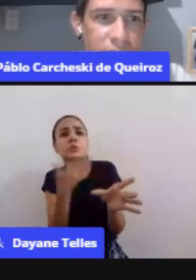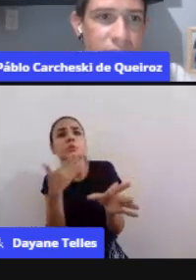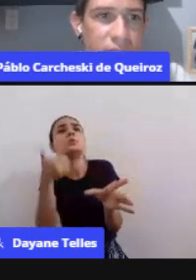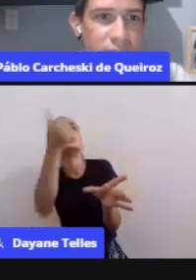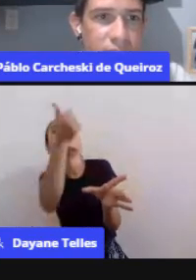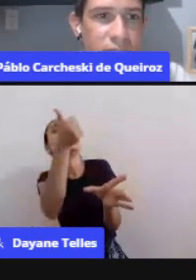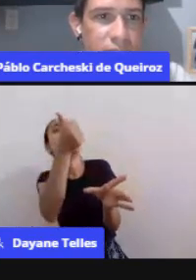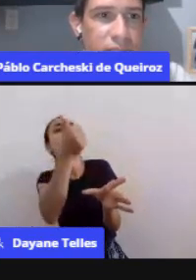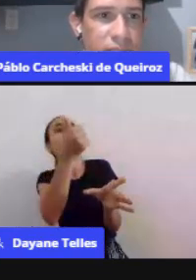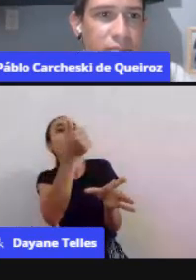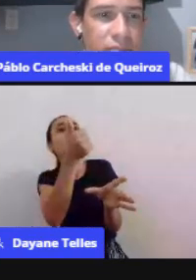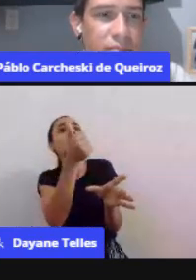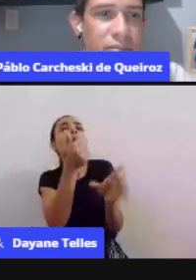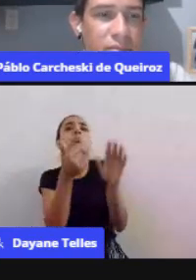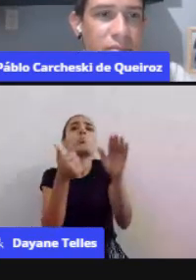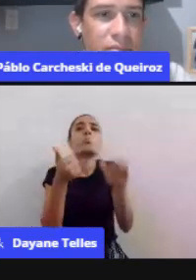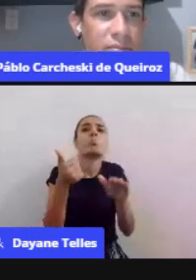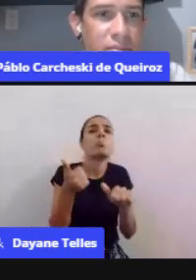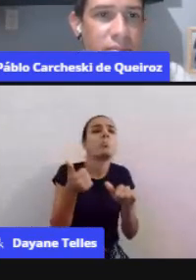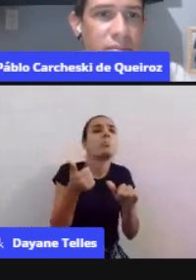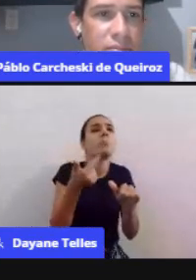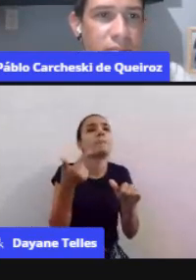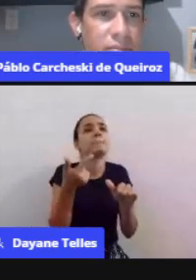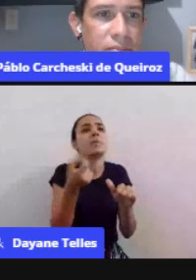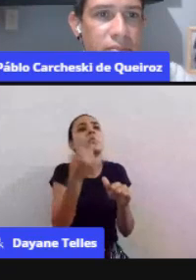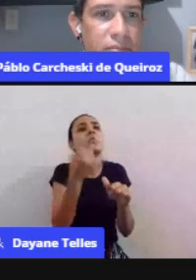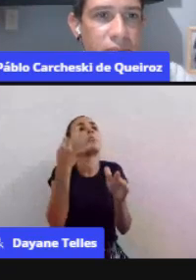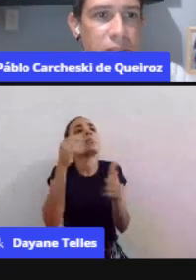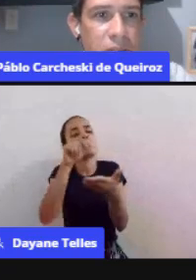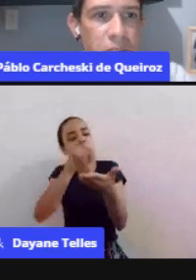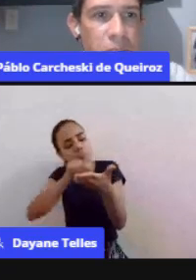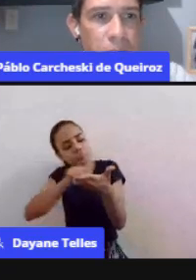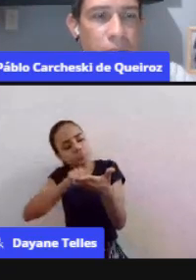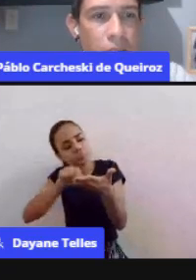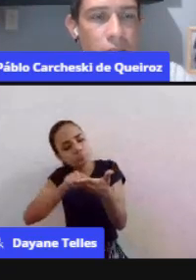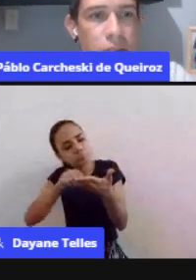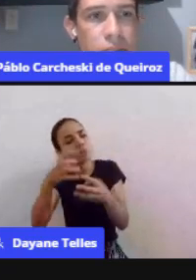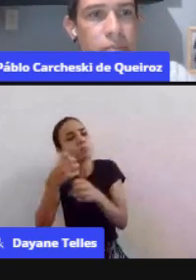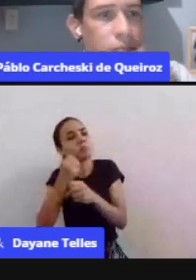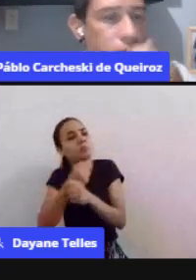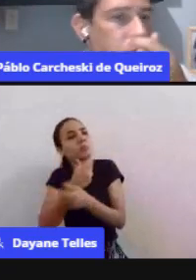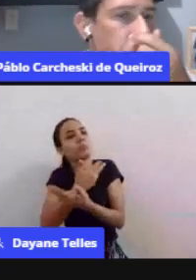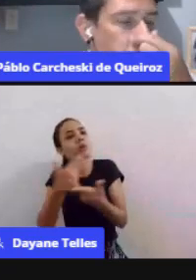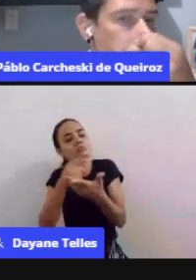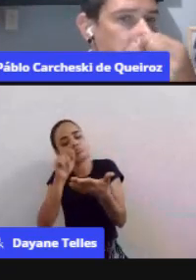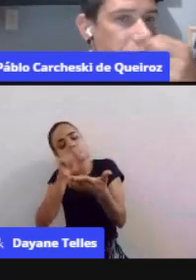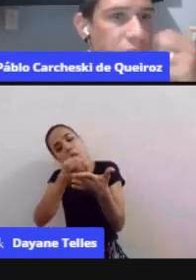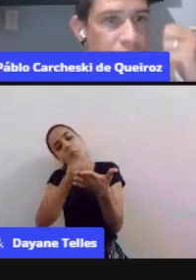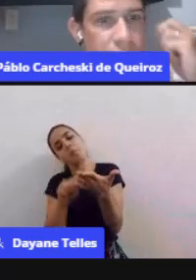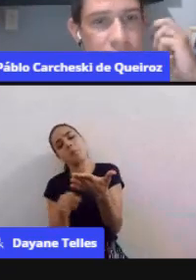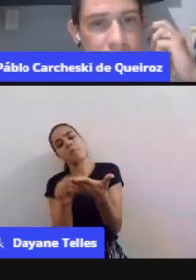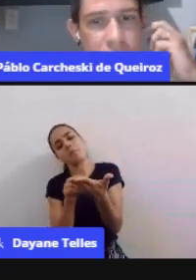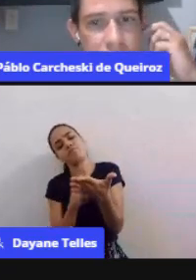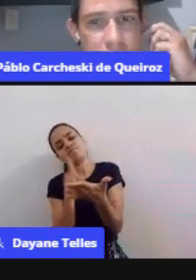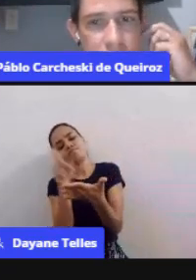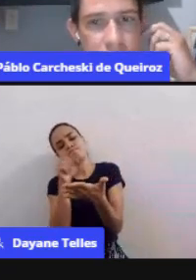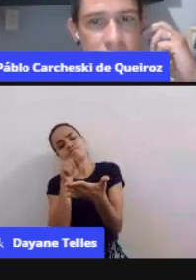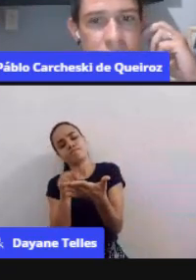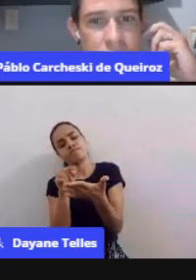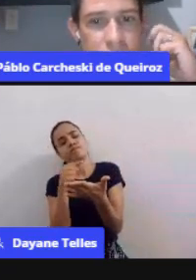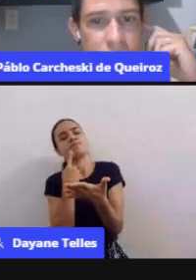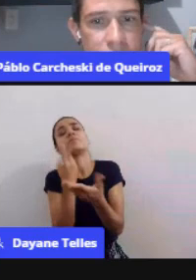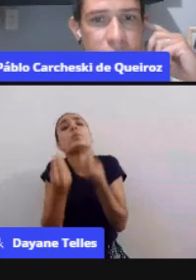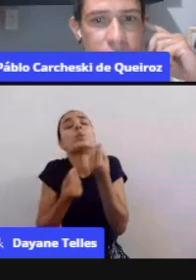e nem sempre esse cálculo é tão rápido de fazer. Então, como é que nós podemos discutir, como é que nós podemos analisar essa questão, se